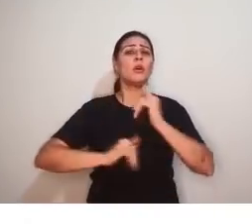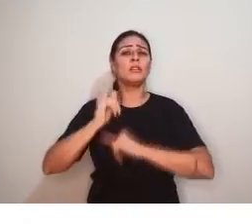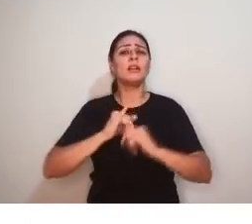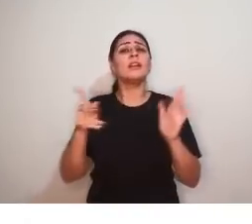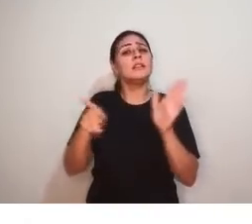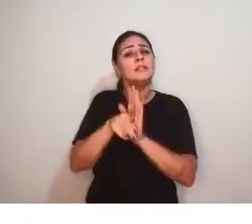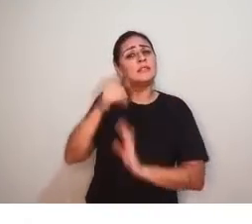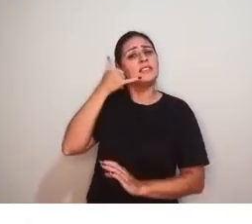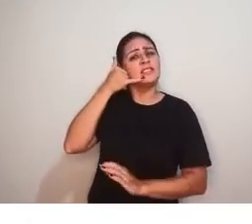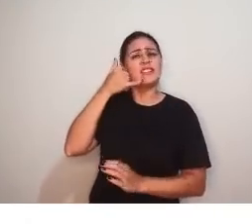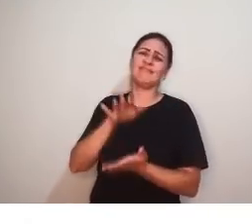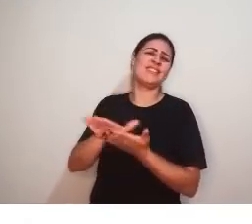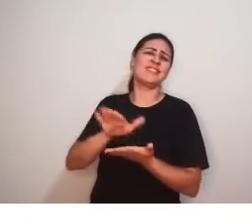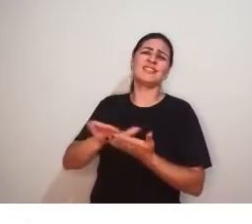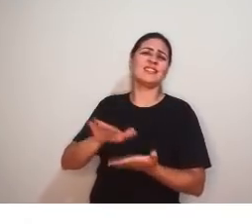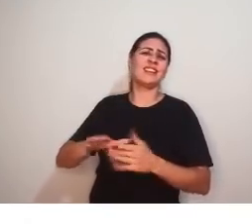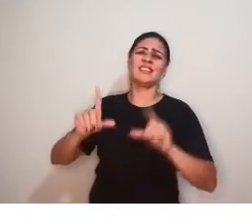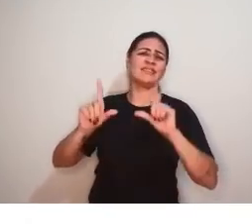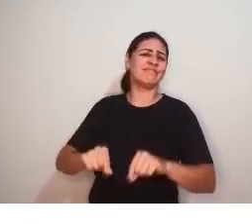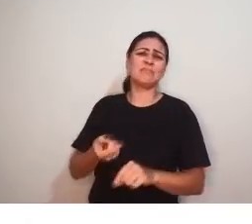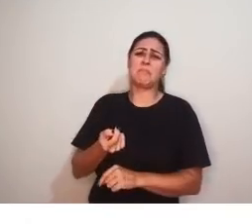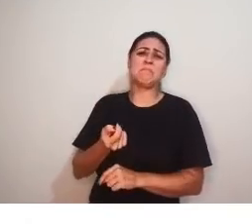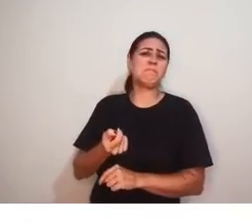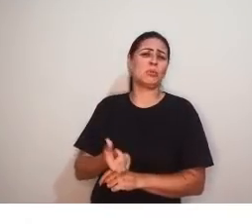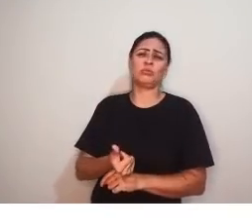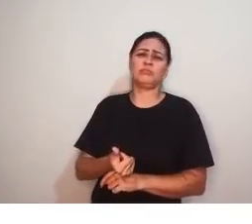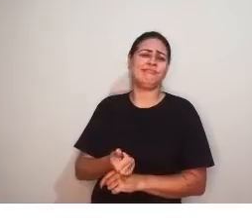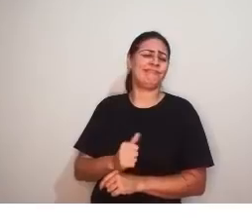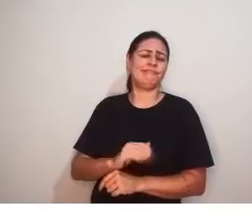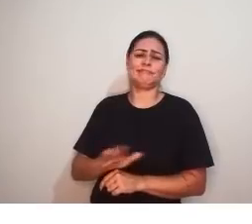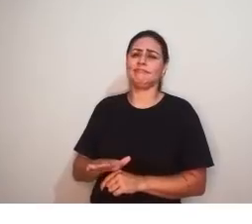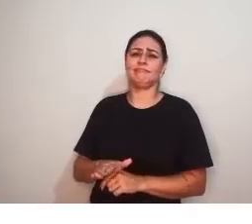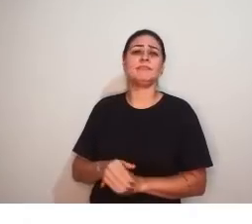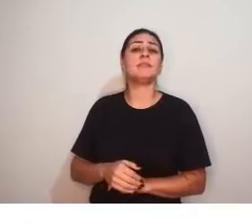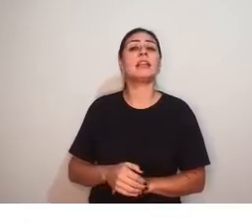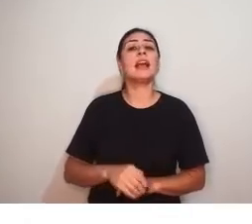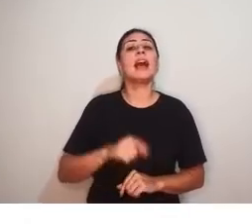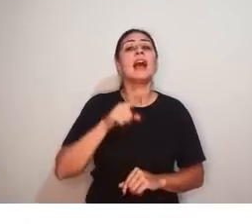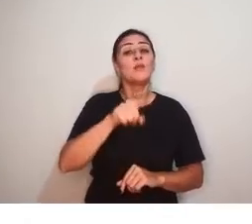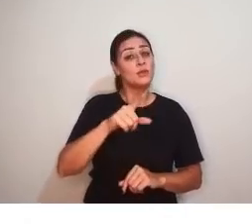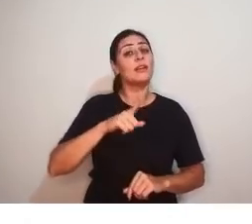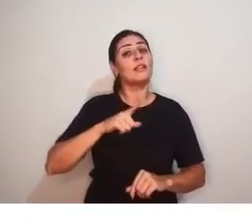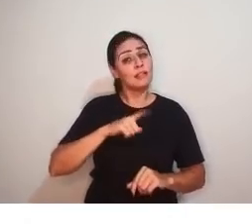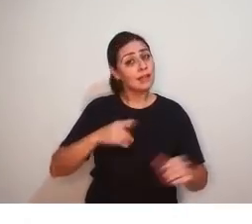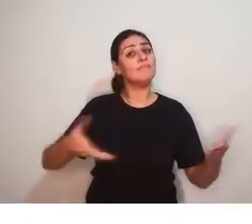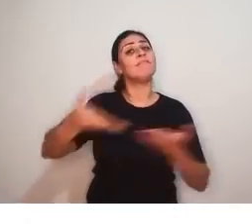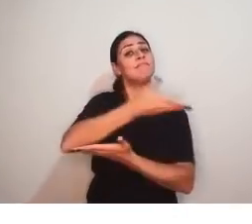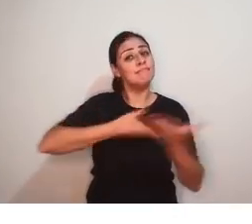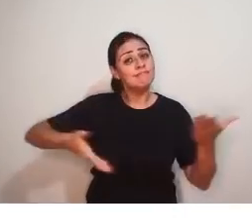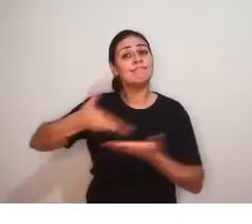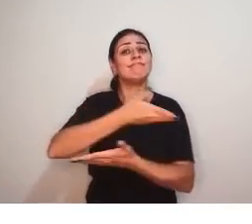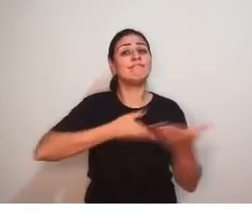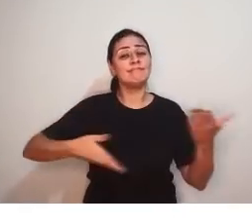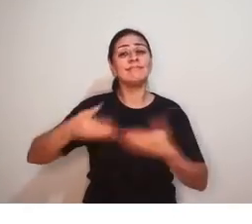Wi-Fi ali, ou uma internet do próprio celular, que gasta pouco tráfego de dados aqui. Aí você